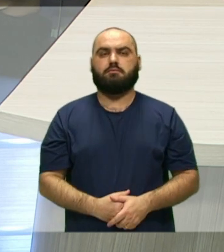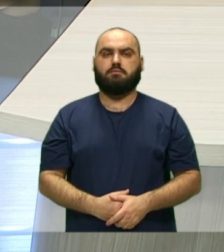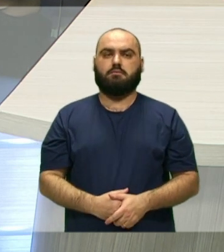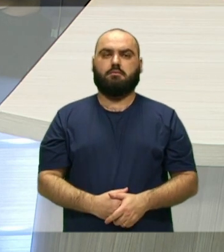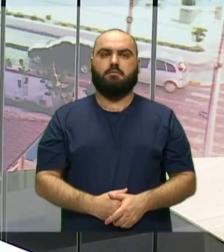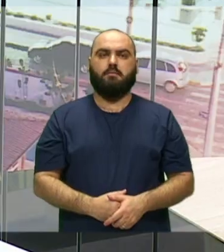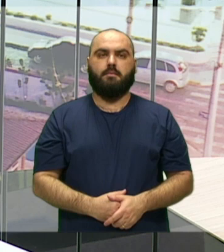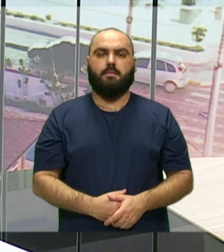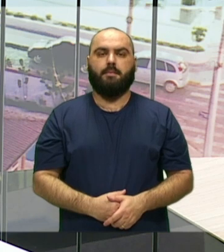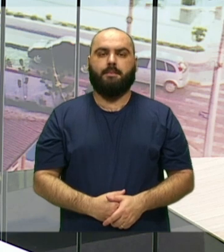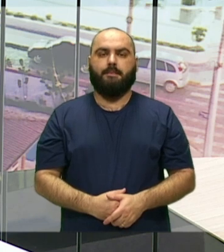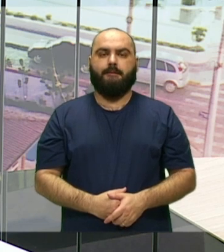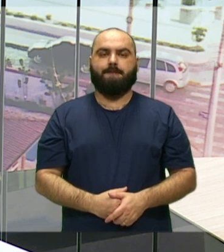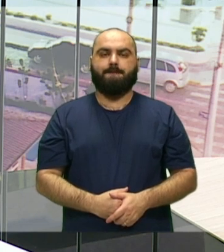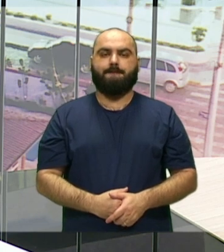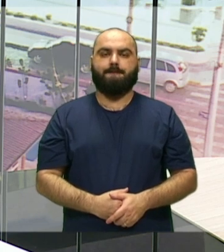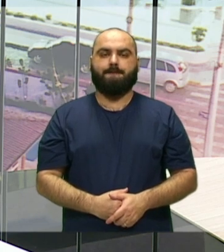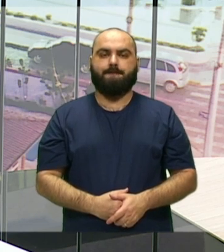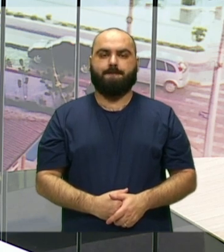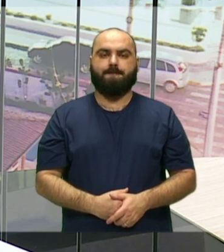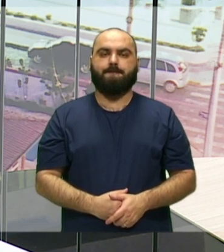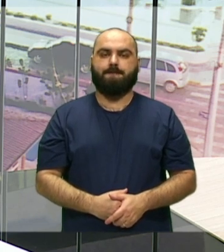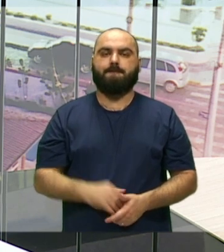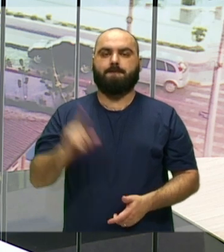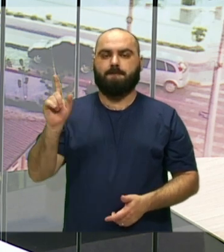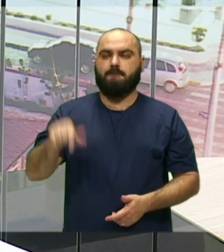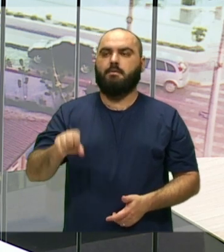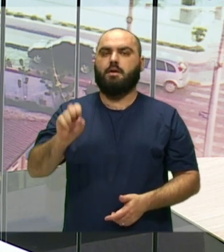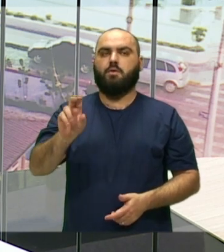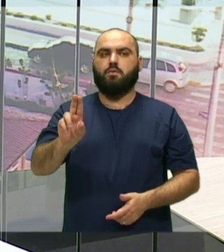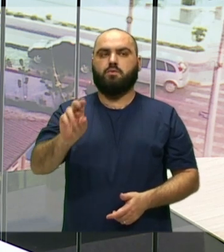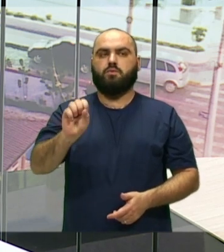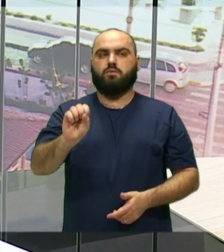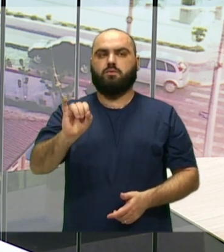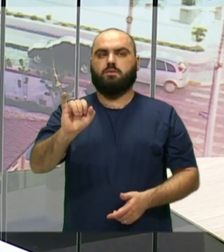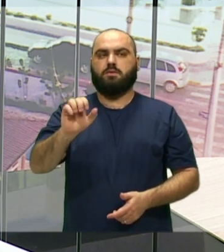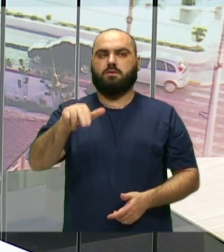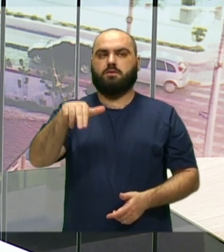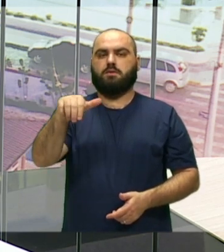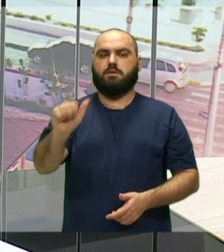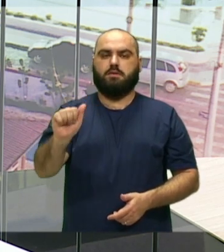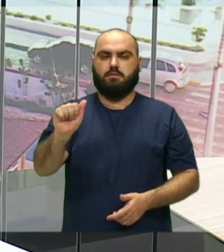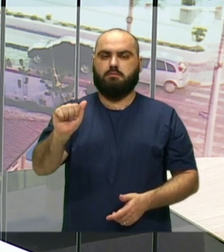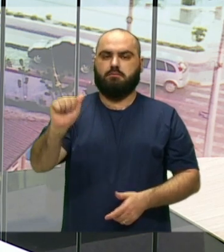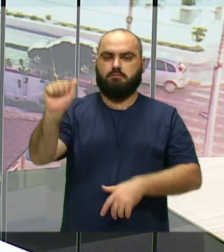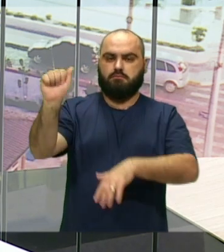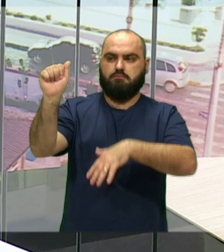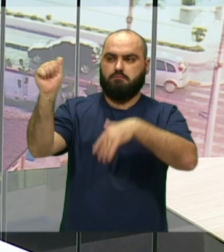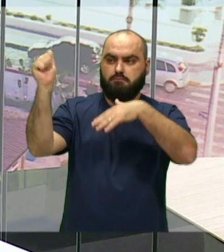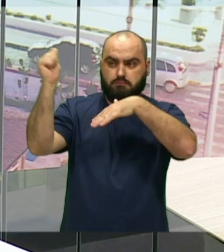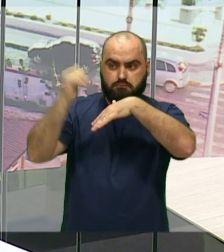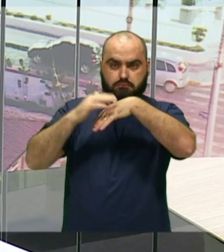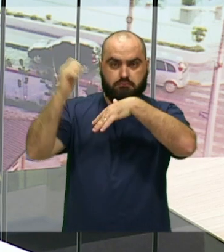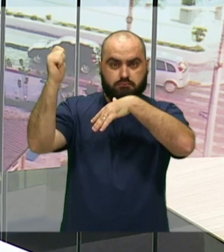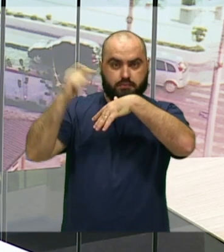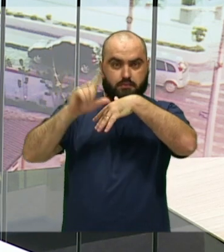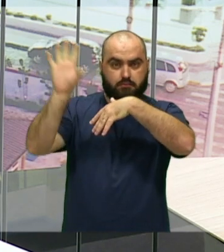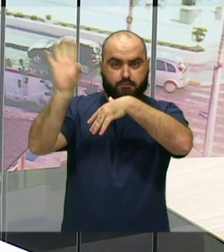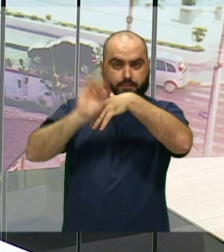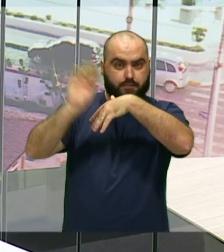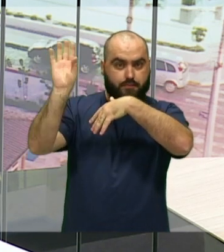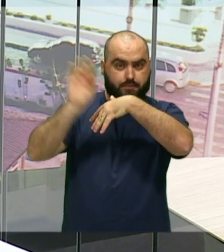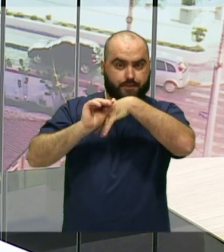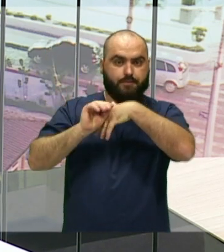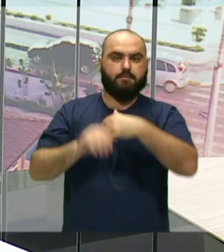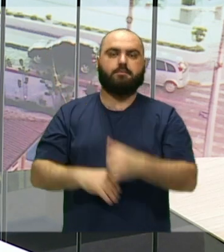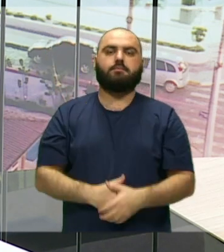o o destaque maior é pra nossa usina de e de energia solar de energia solar Inclusive